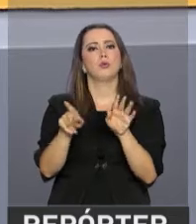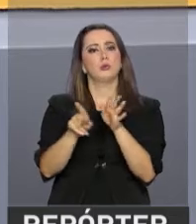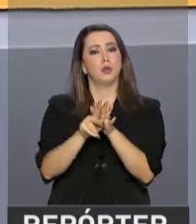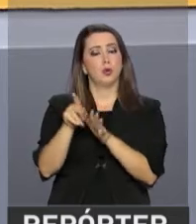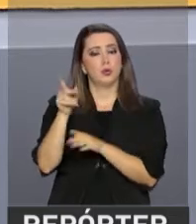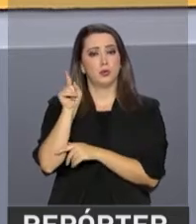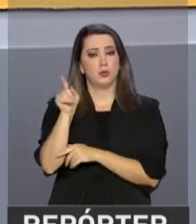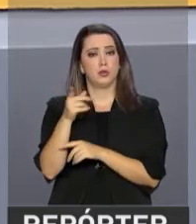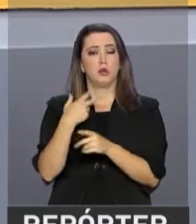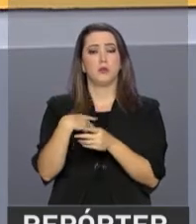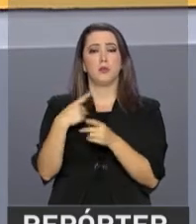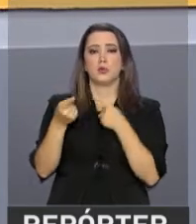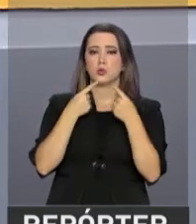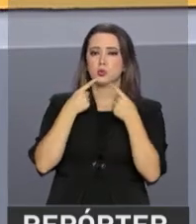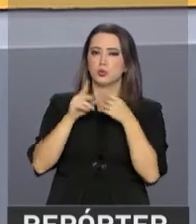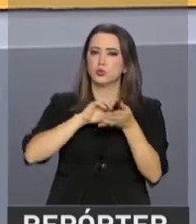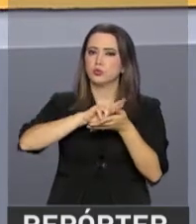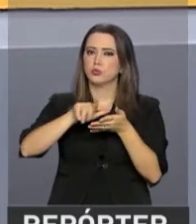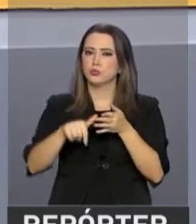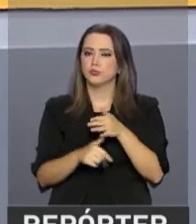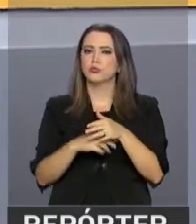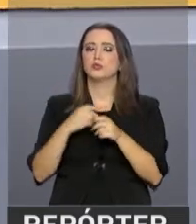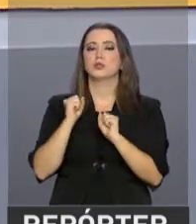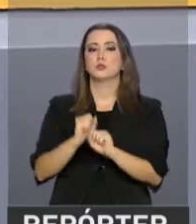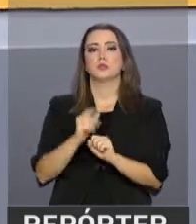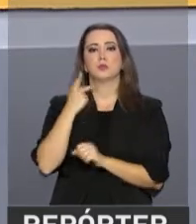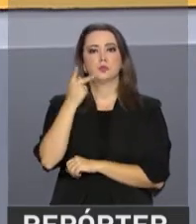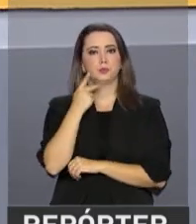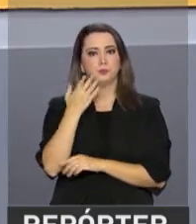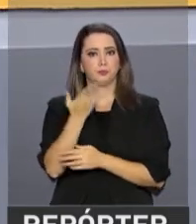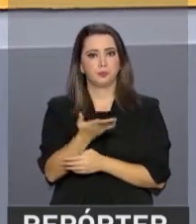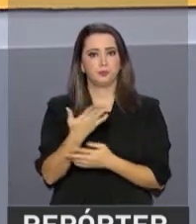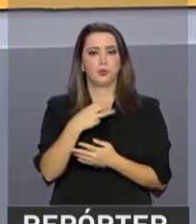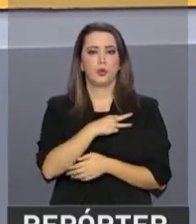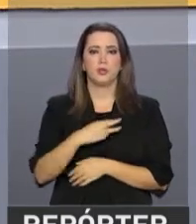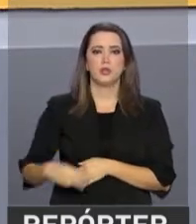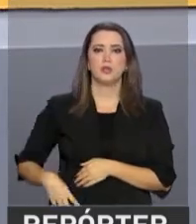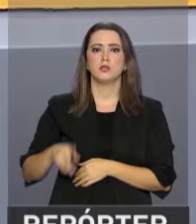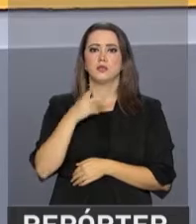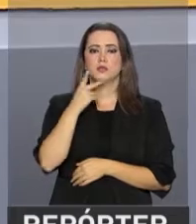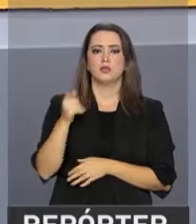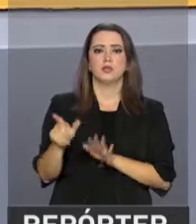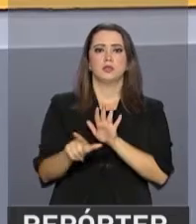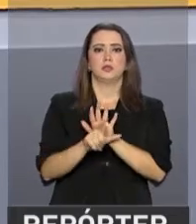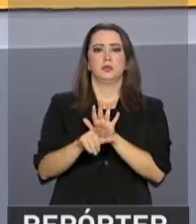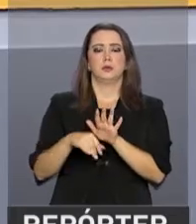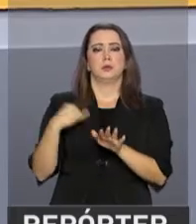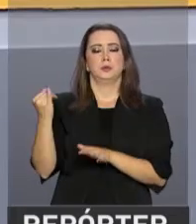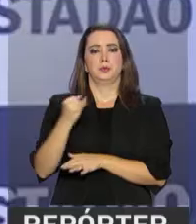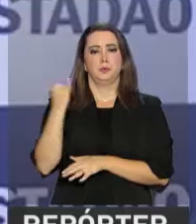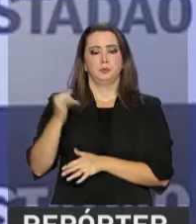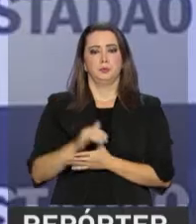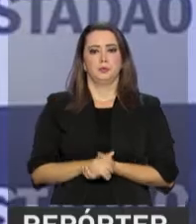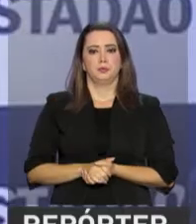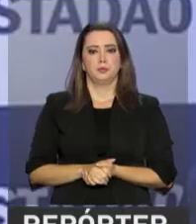investimento e geração de emprego o ministro falou também da importância da reforma da previdência